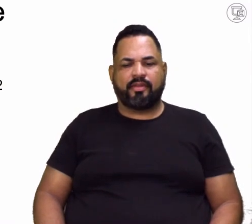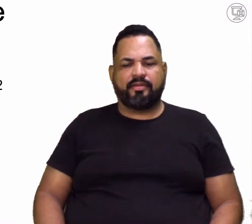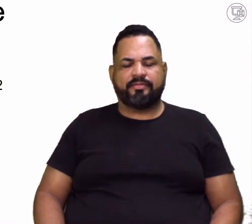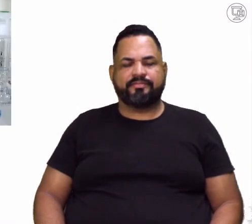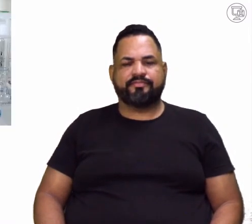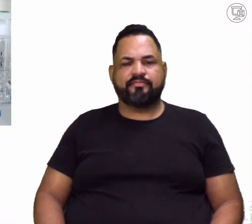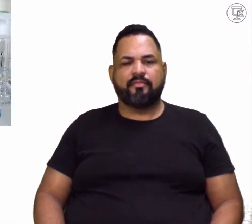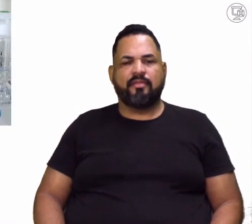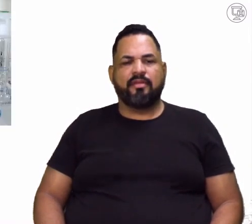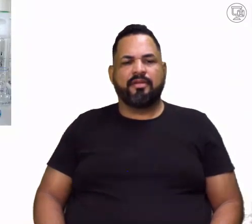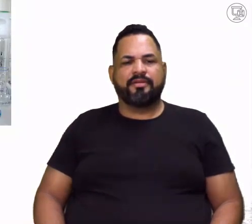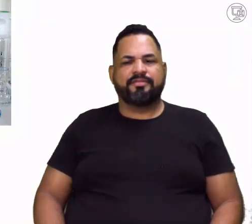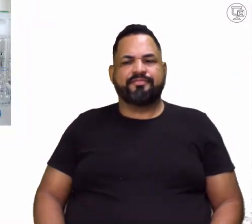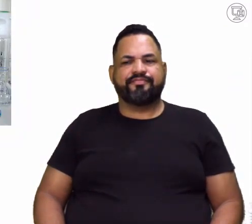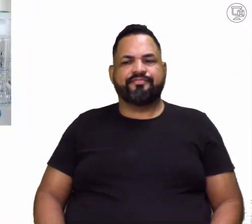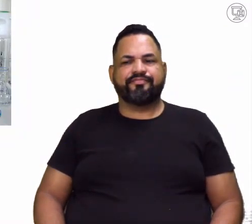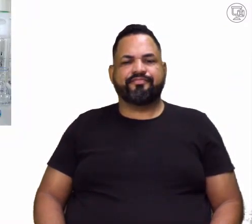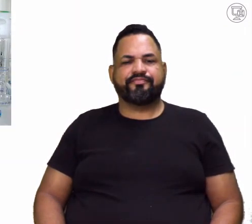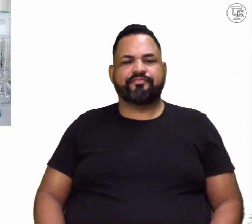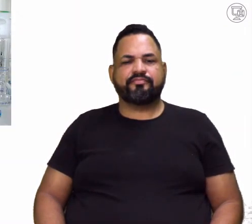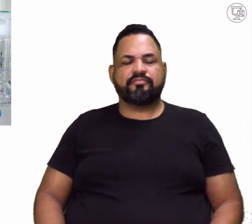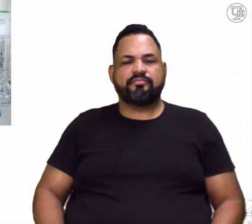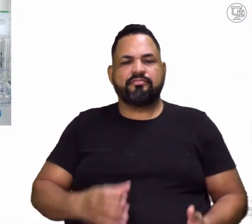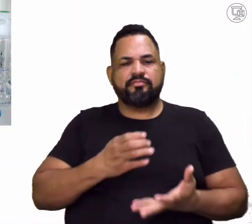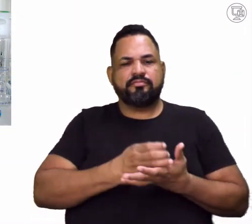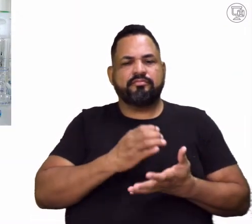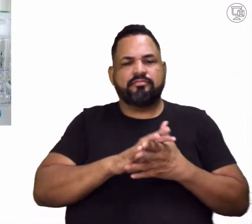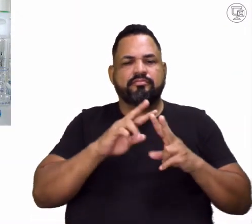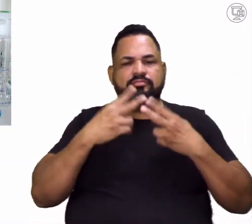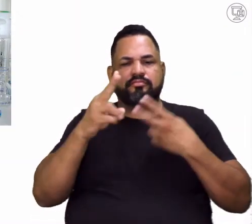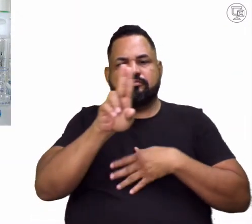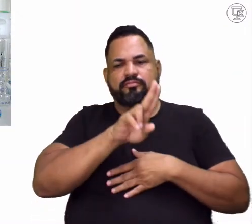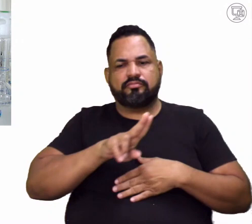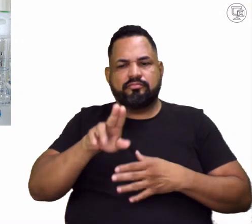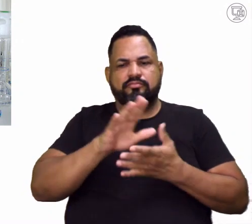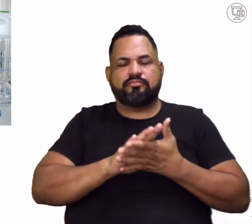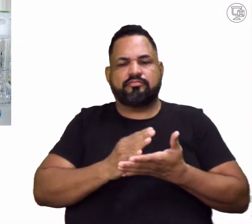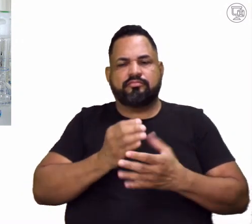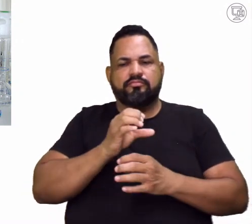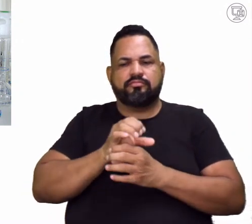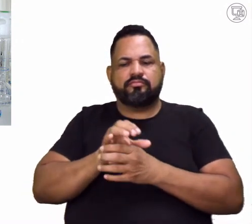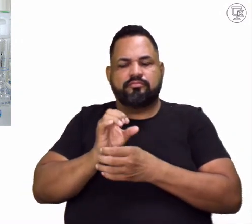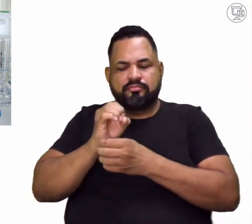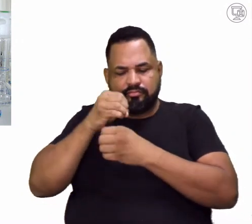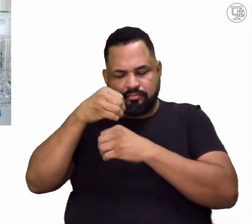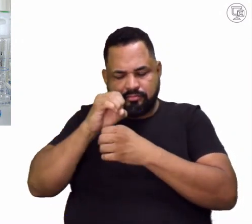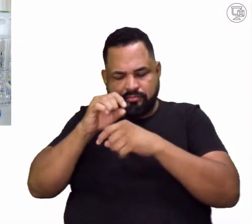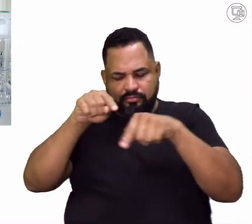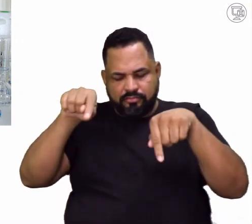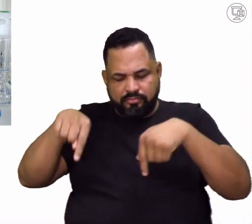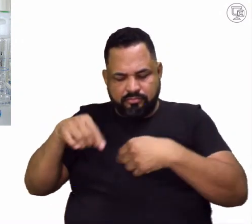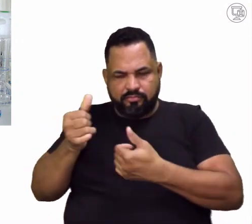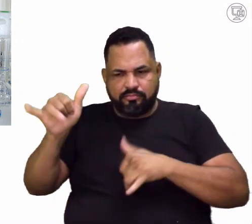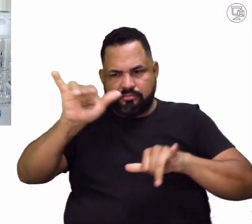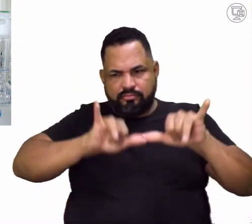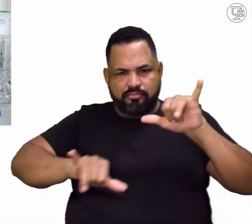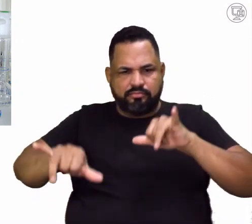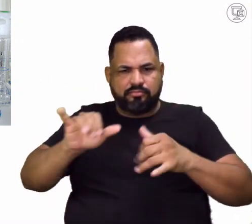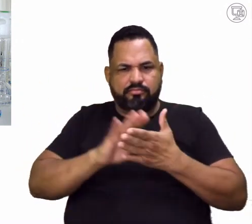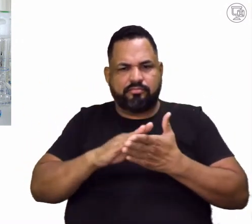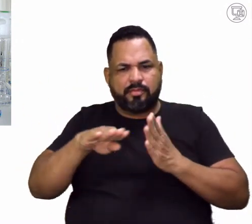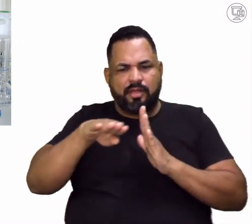certo e um frasco volumétrico usado em laboratório de química tava gravado nele 500